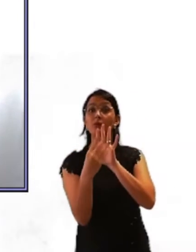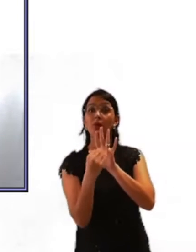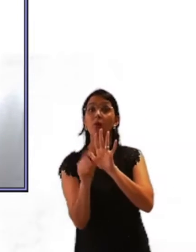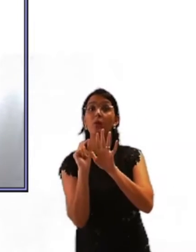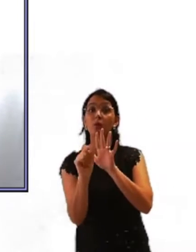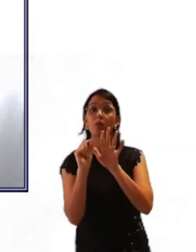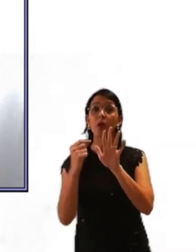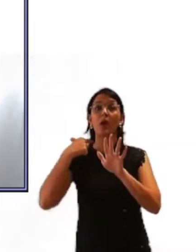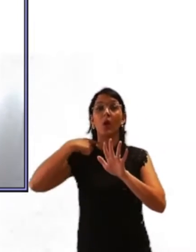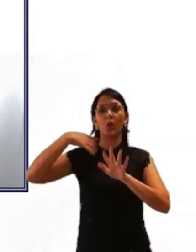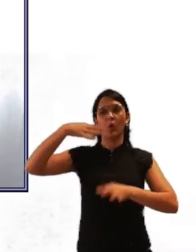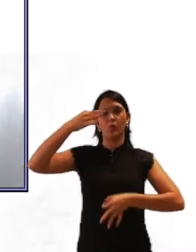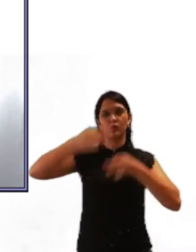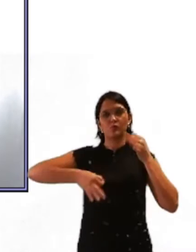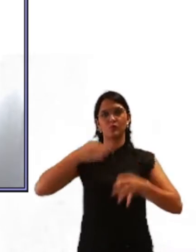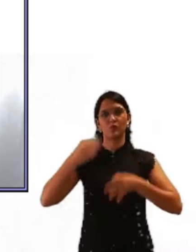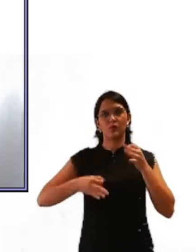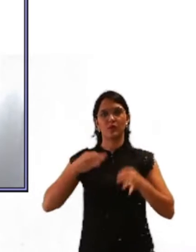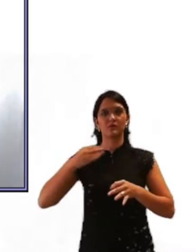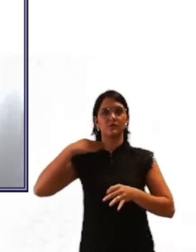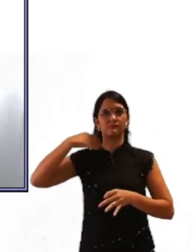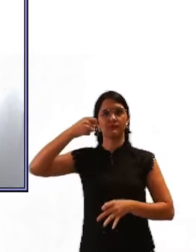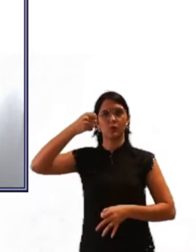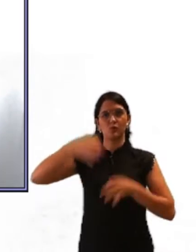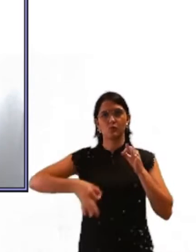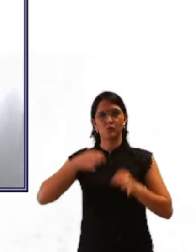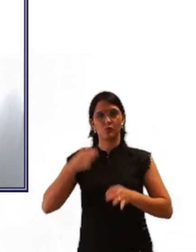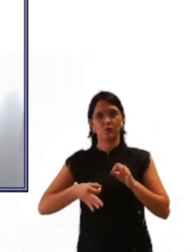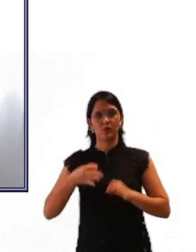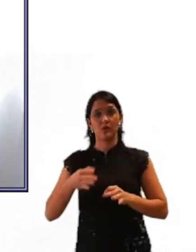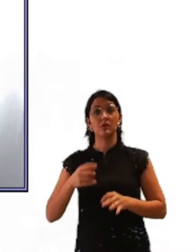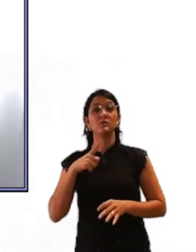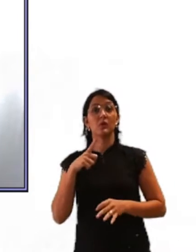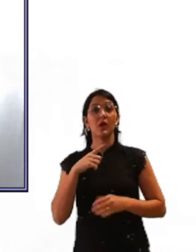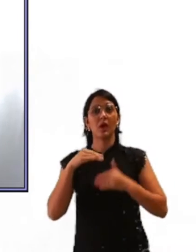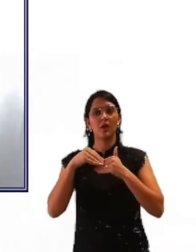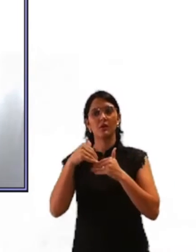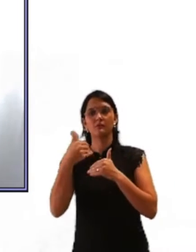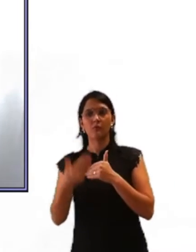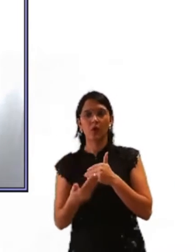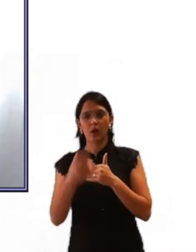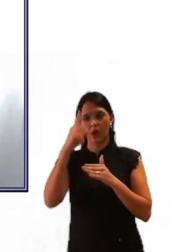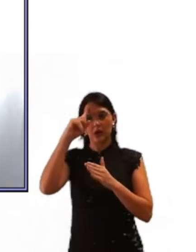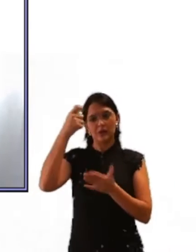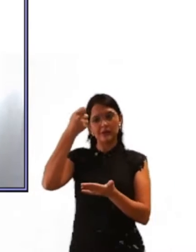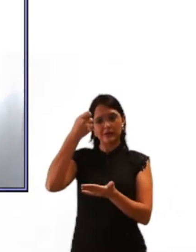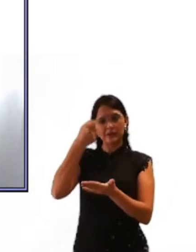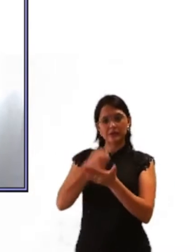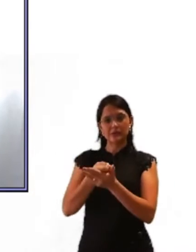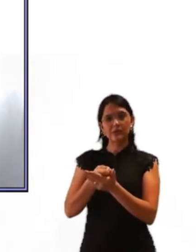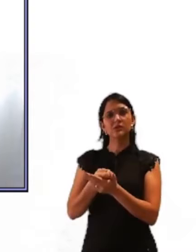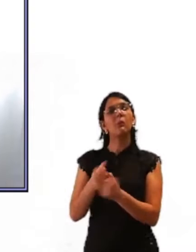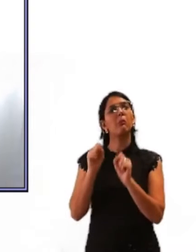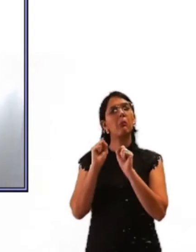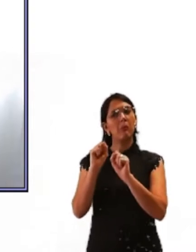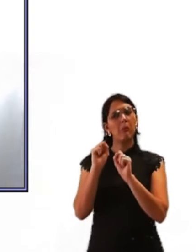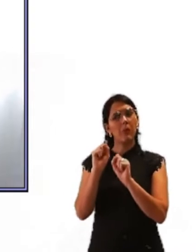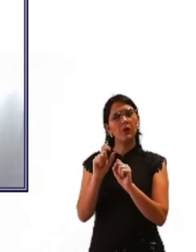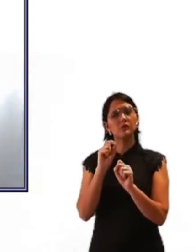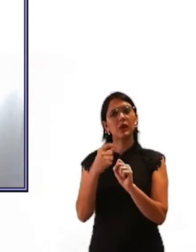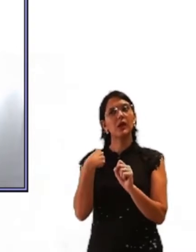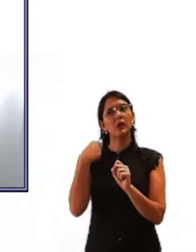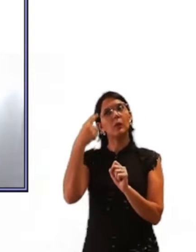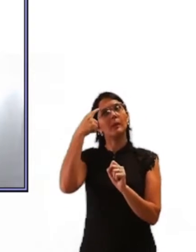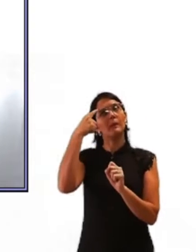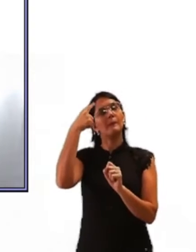juiz ele não exterioriza, mas acaba que na sua tomada de decisão ele pode ser influenciado pela sua